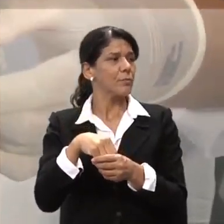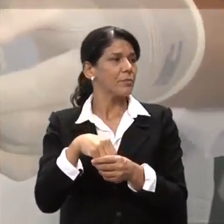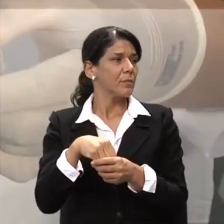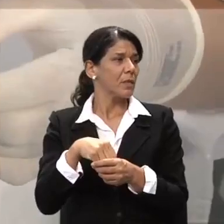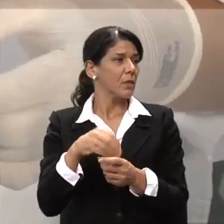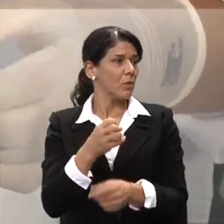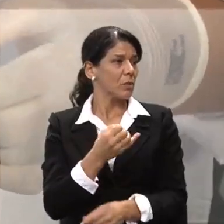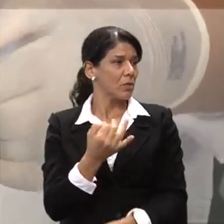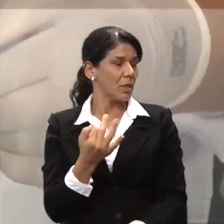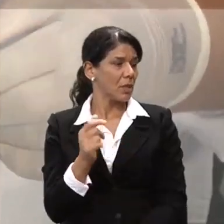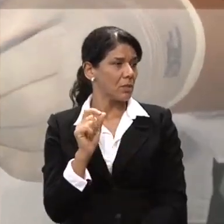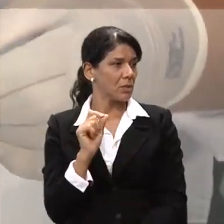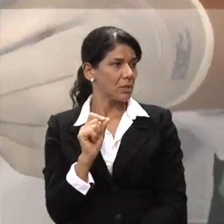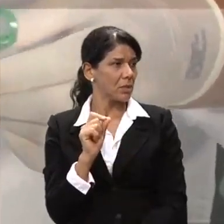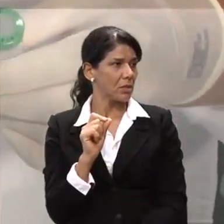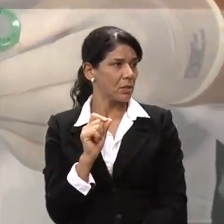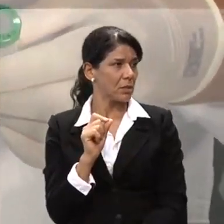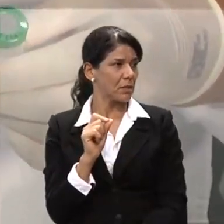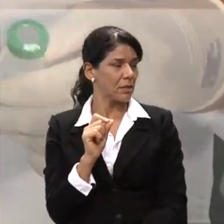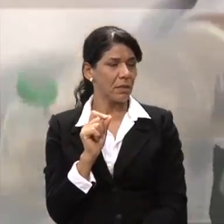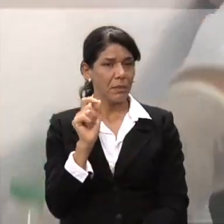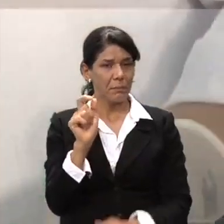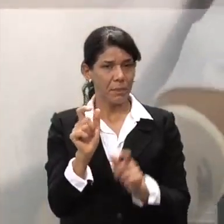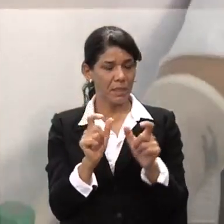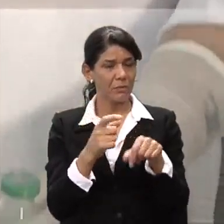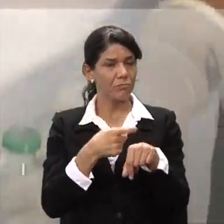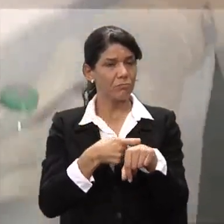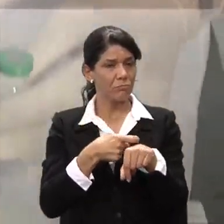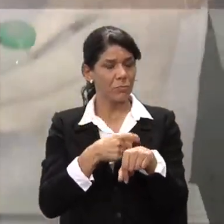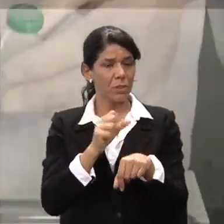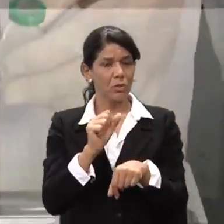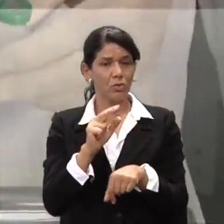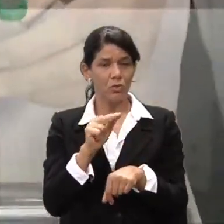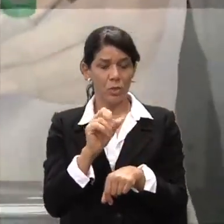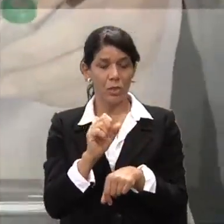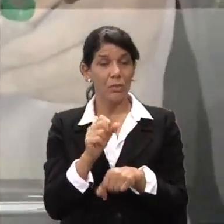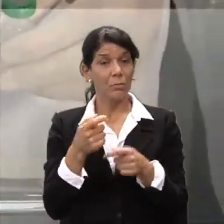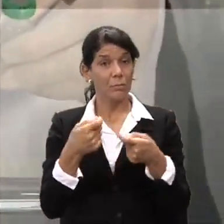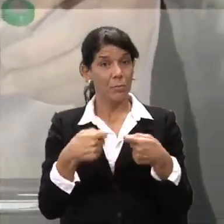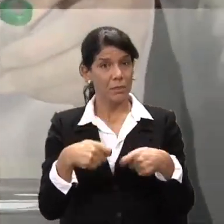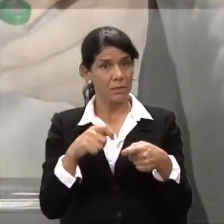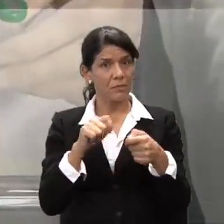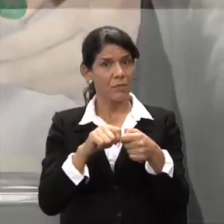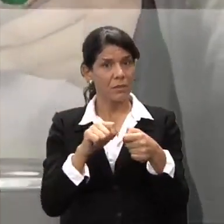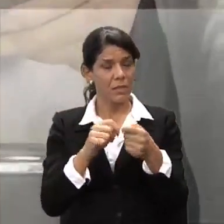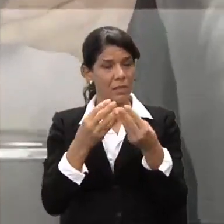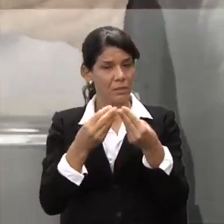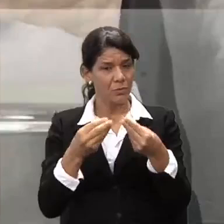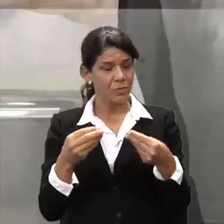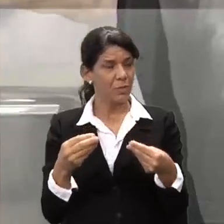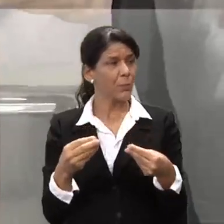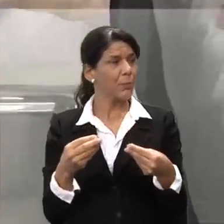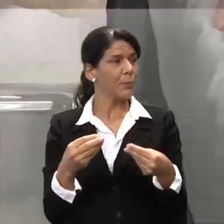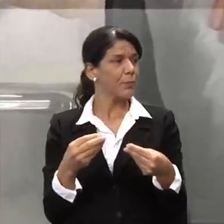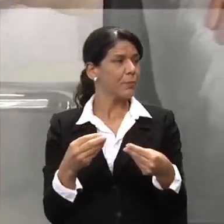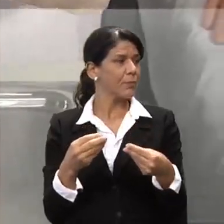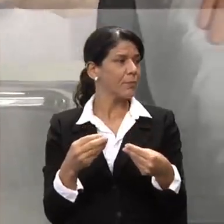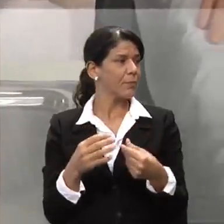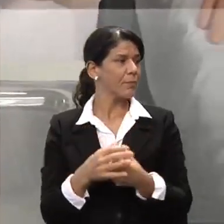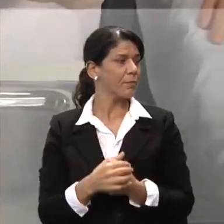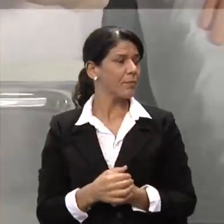está em partículas sólidas, portanto, é necessário fazer a diluição.